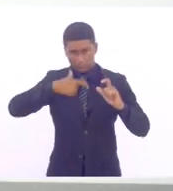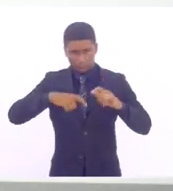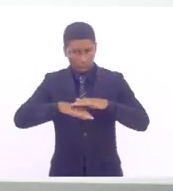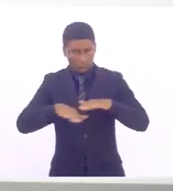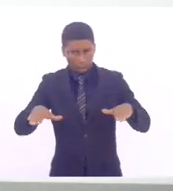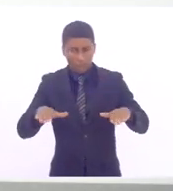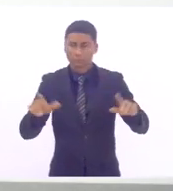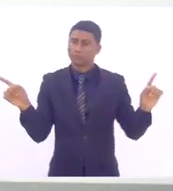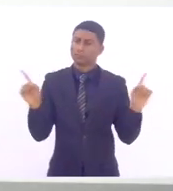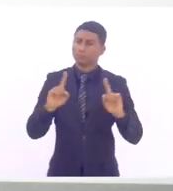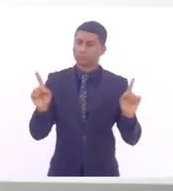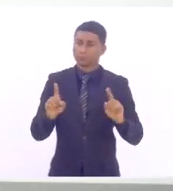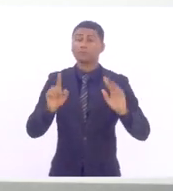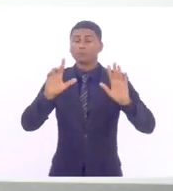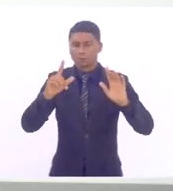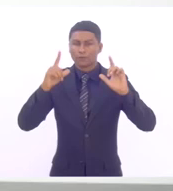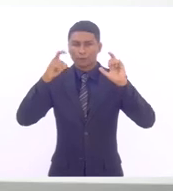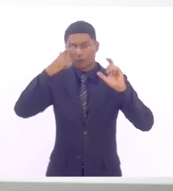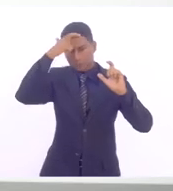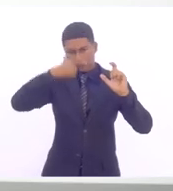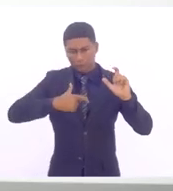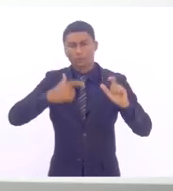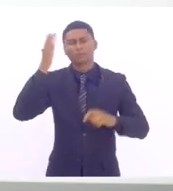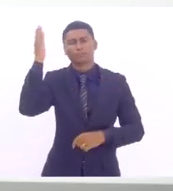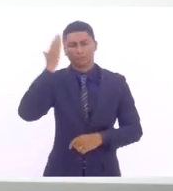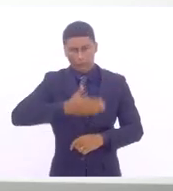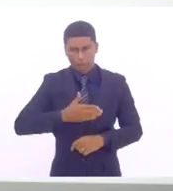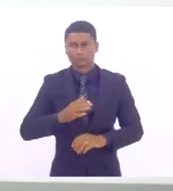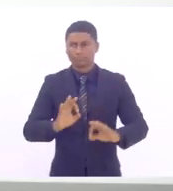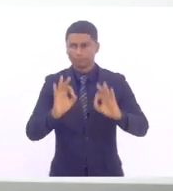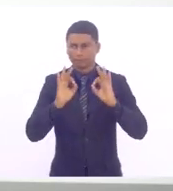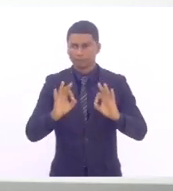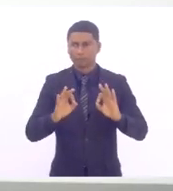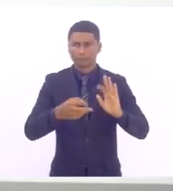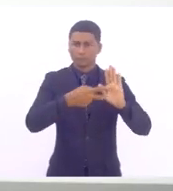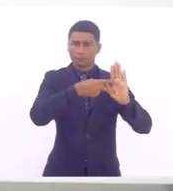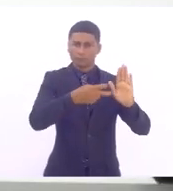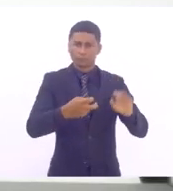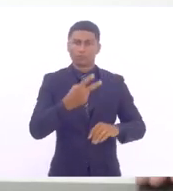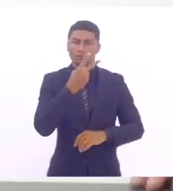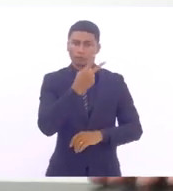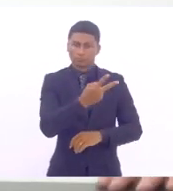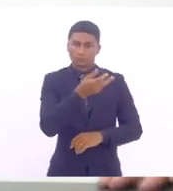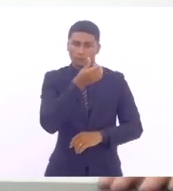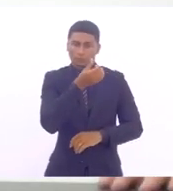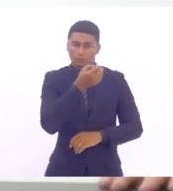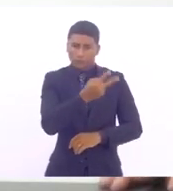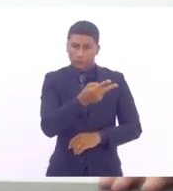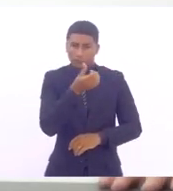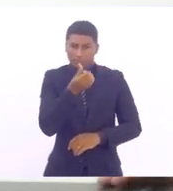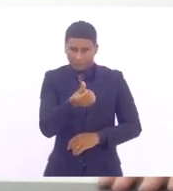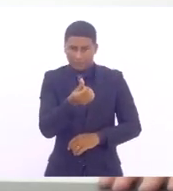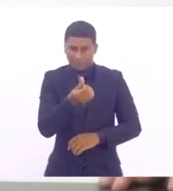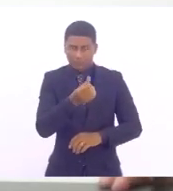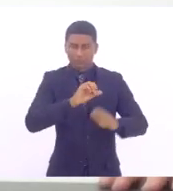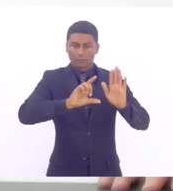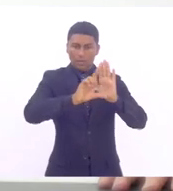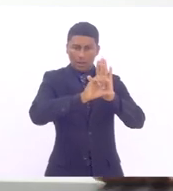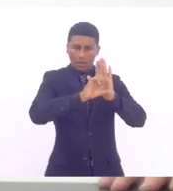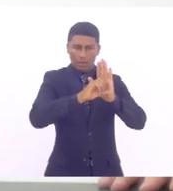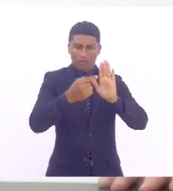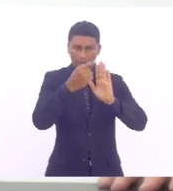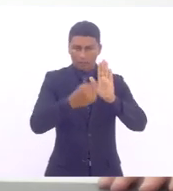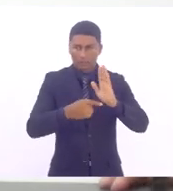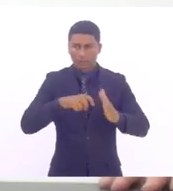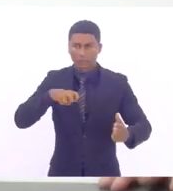reconhecimento fotográfico seja uma prova especificada no artigo 226 do Código de Processo Penal. Então, que